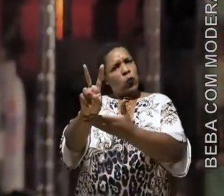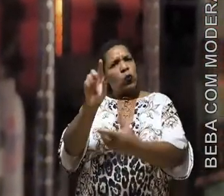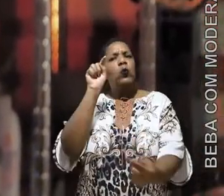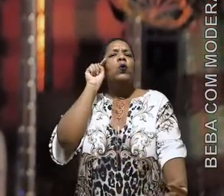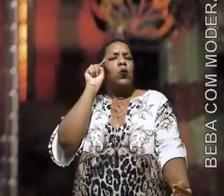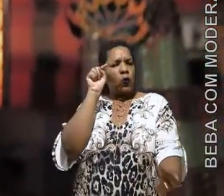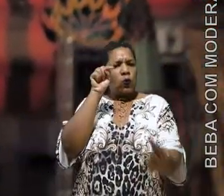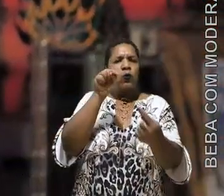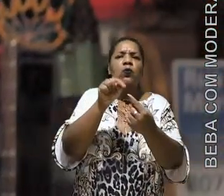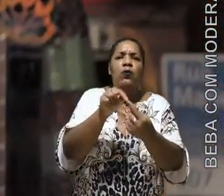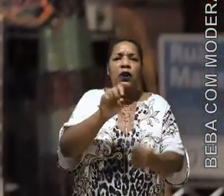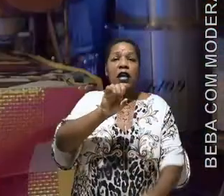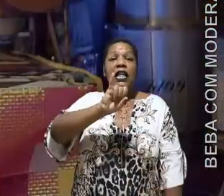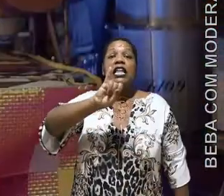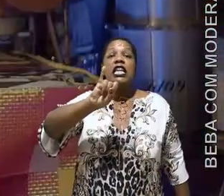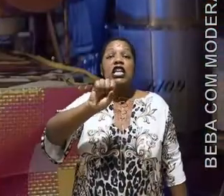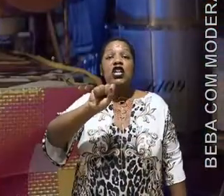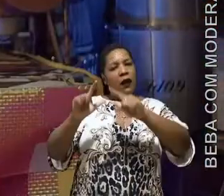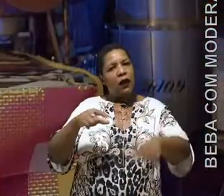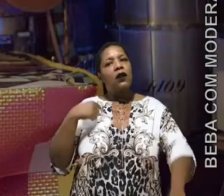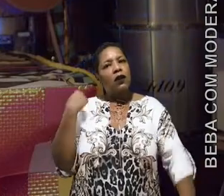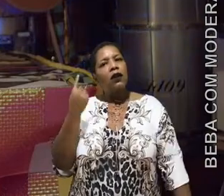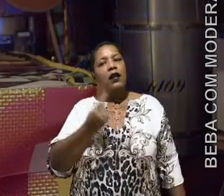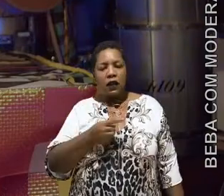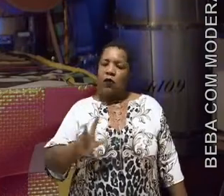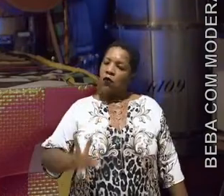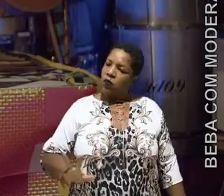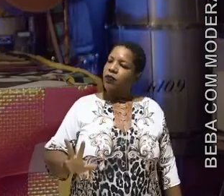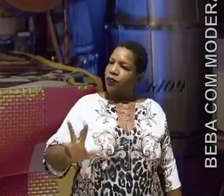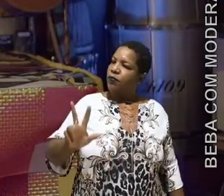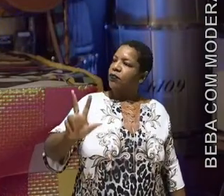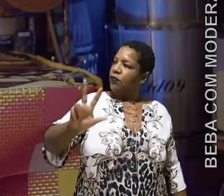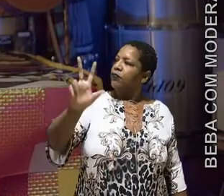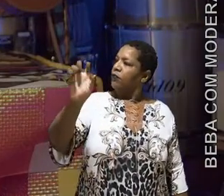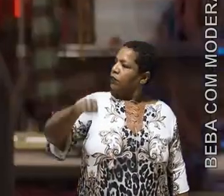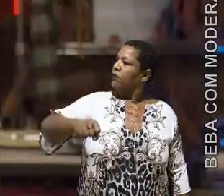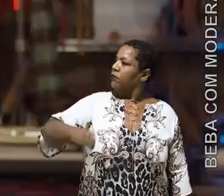e o padrão para nós